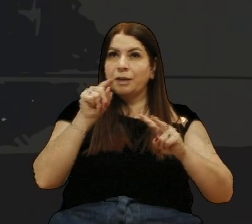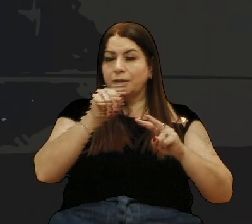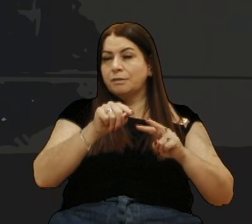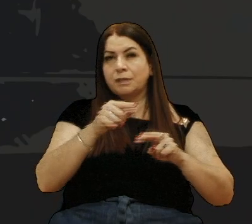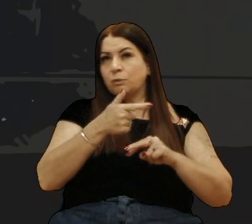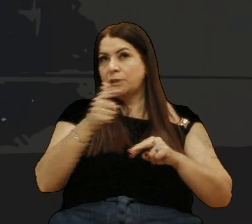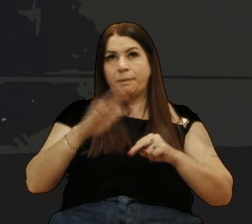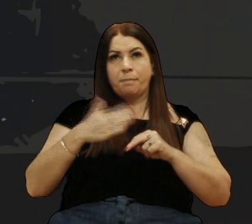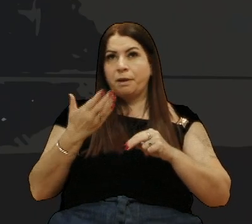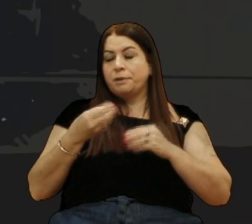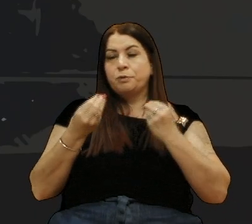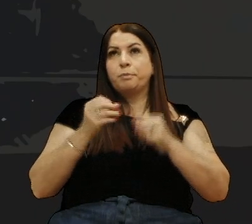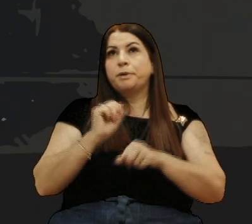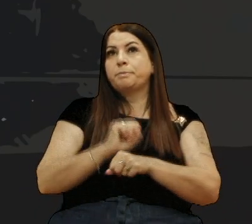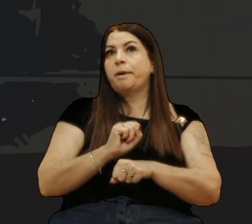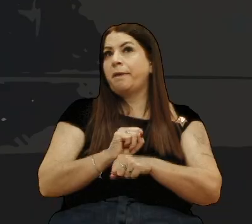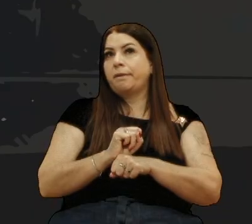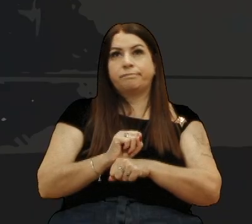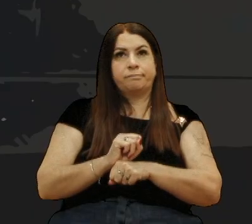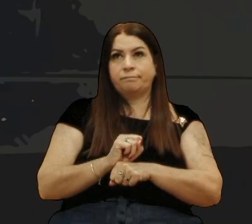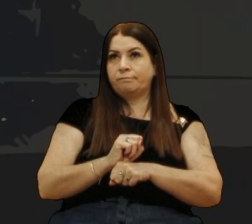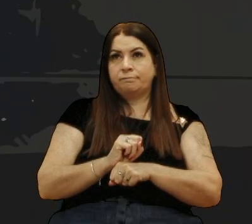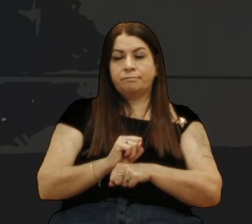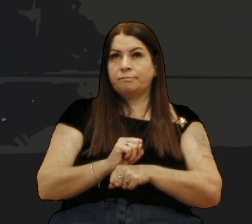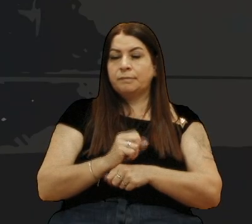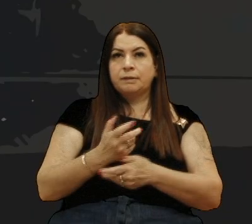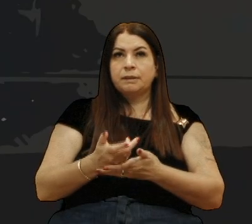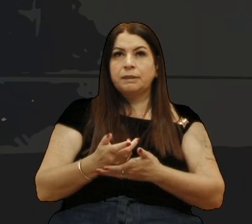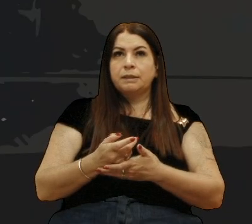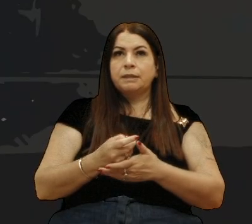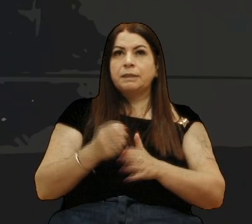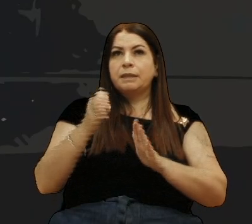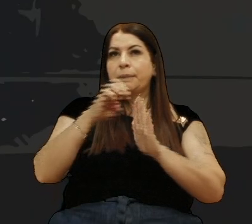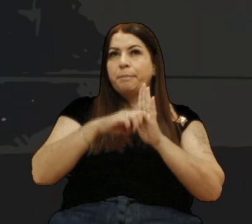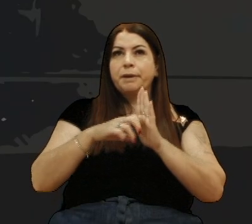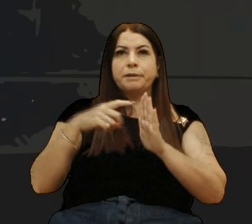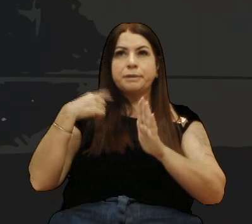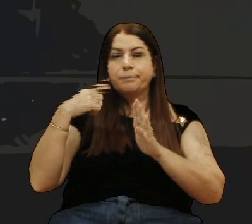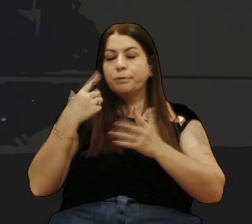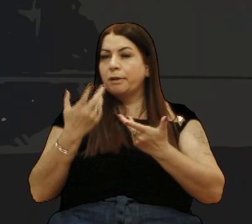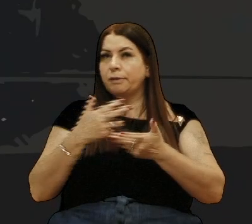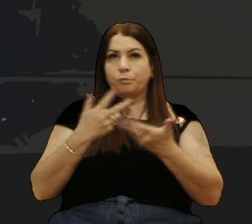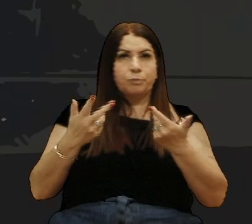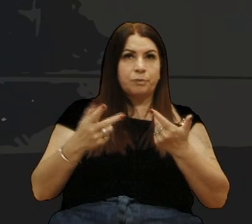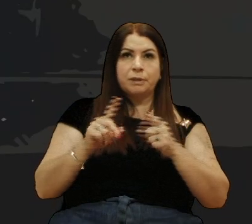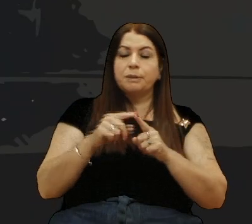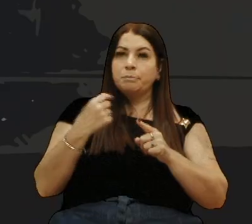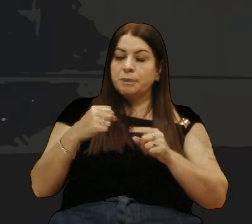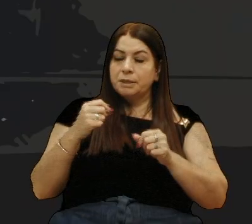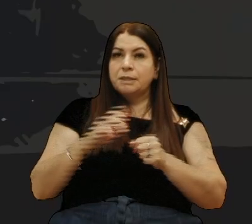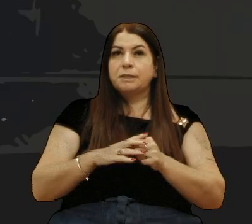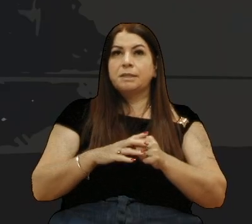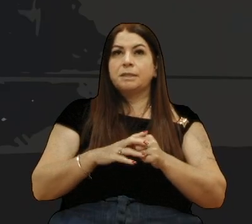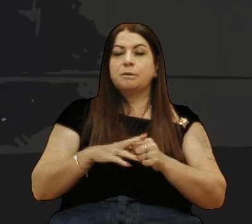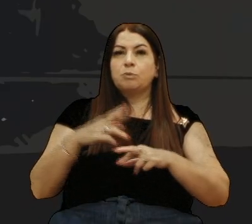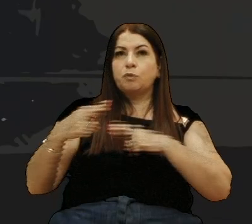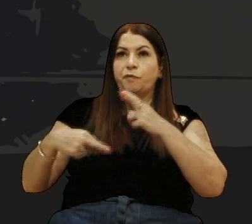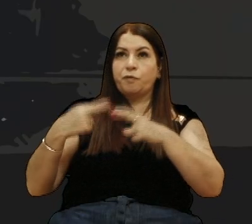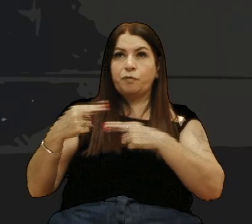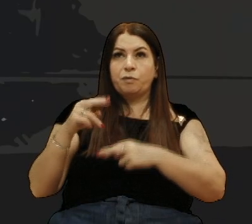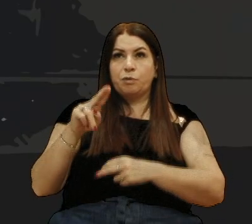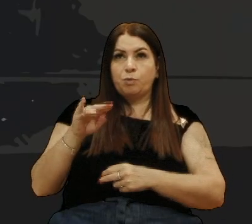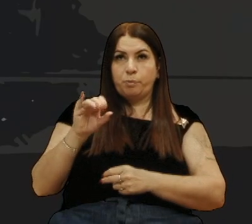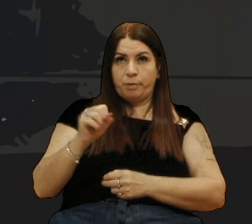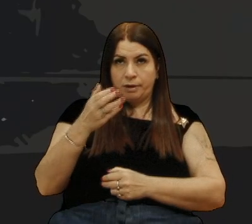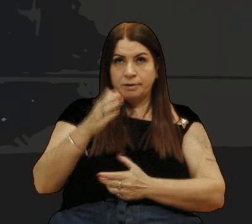não tem mais nem como esperar questões de emendas parlamentares ou alguma coisa assim. A gente precisa de uma reforma lá na